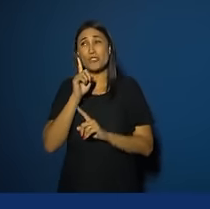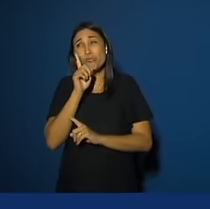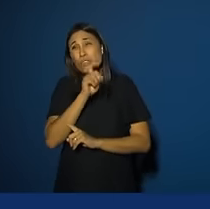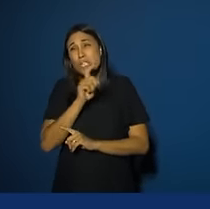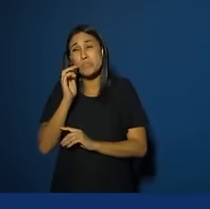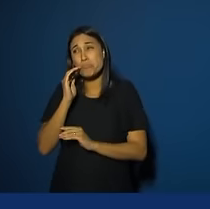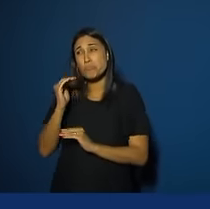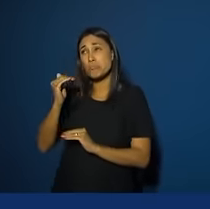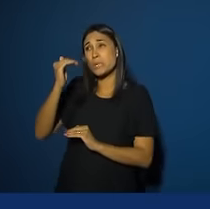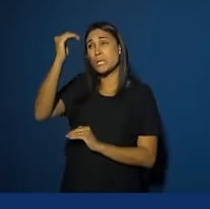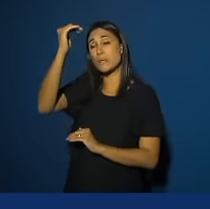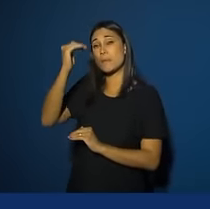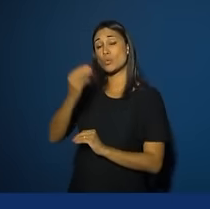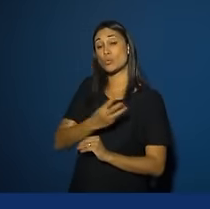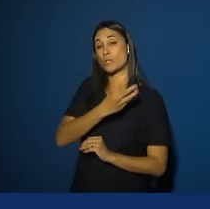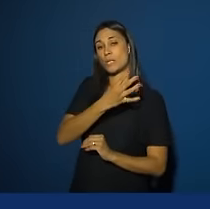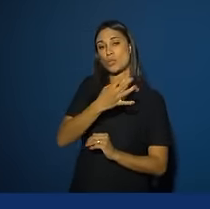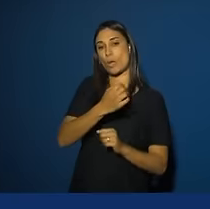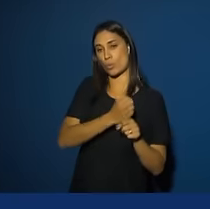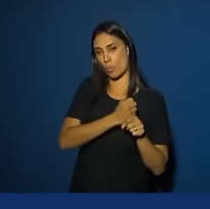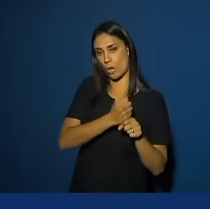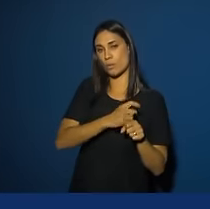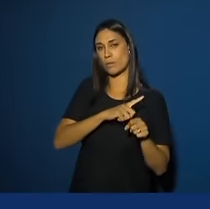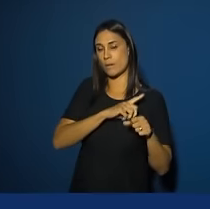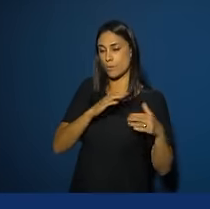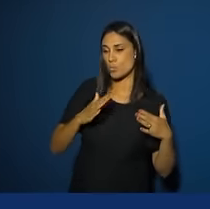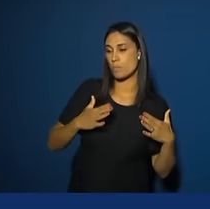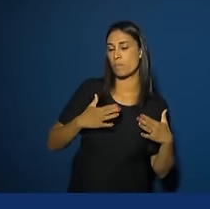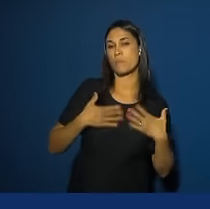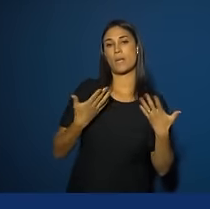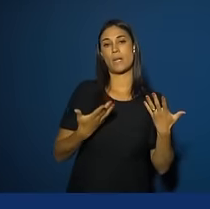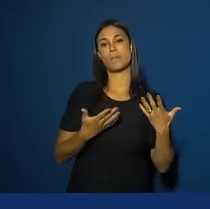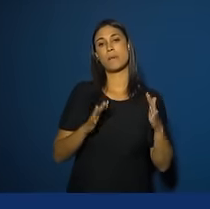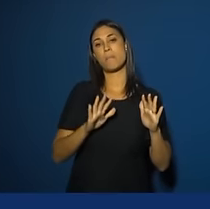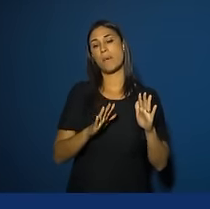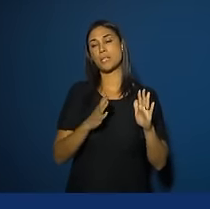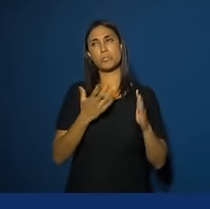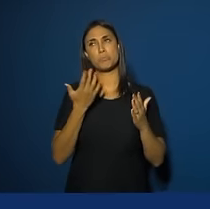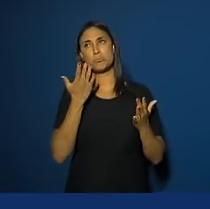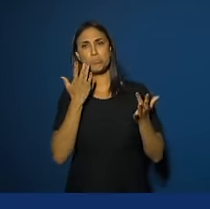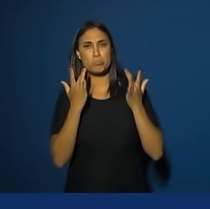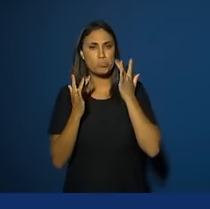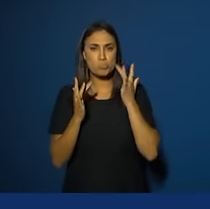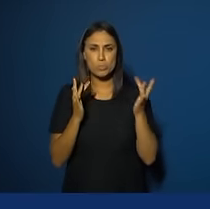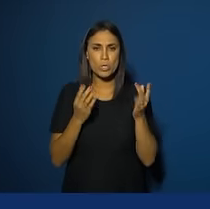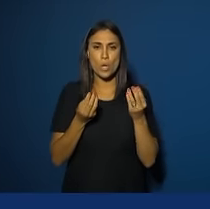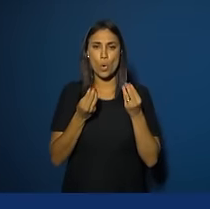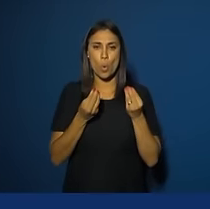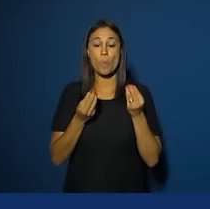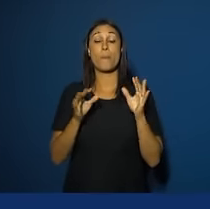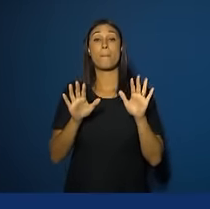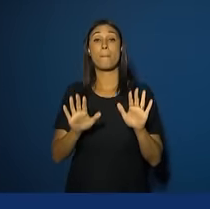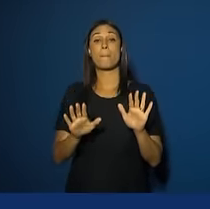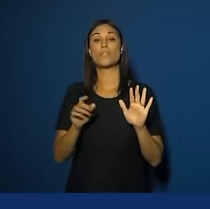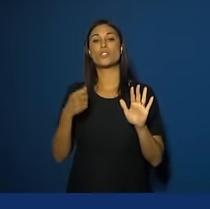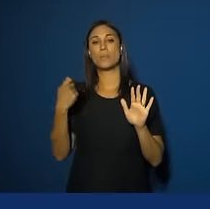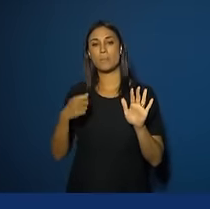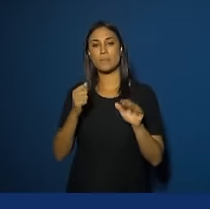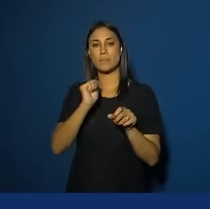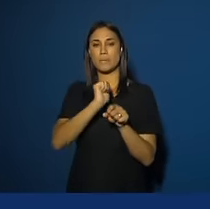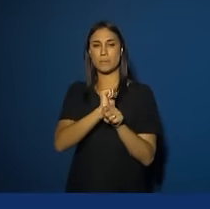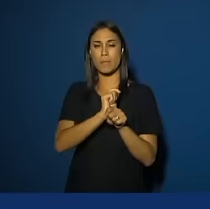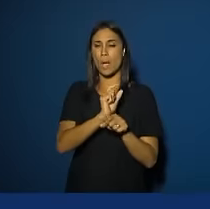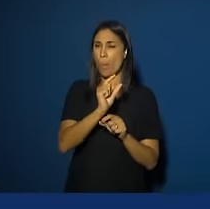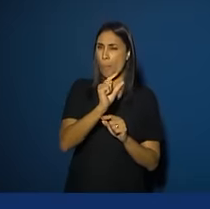crescimento. Nos últimos 3-4 anos, teve surpresa, mas os modelos não estão conseguindo captar isso muito bem ex-ante. Então, a gente vai ter que esperar